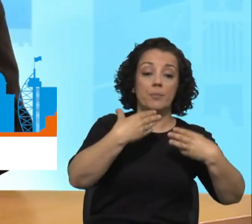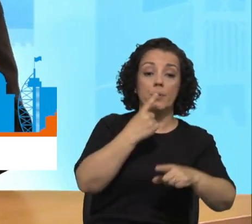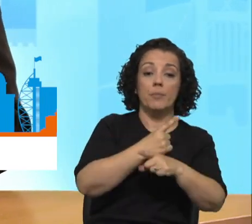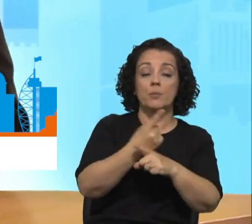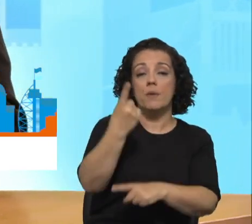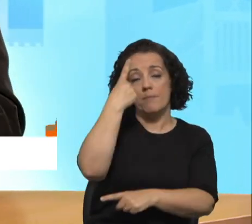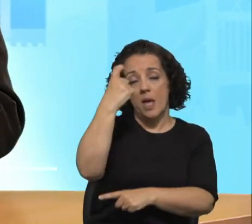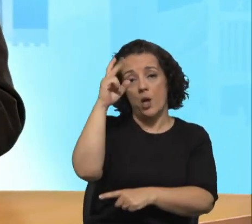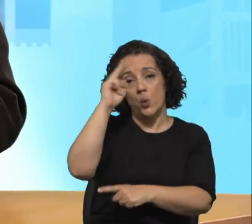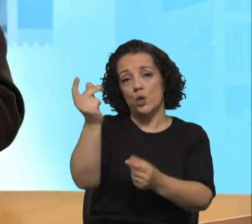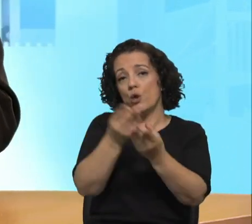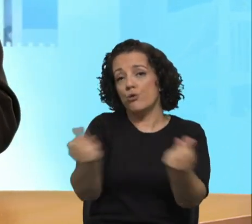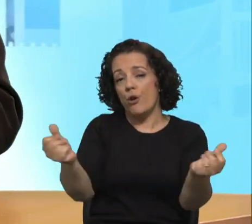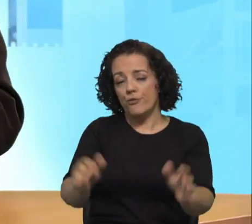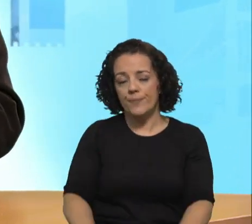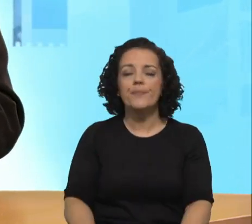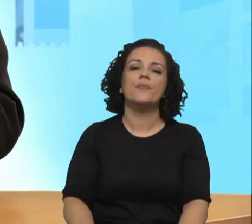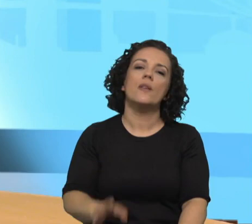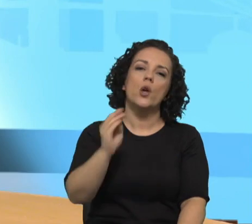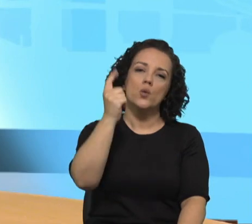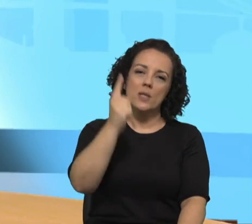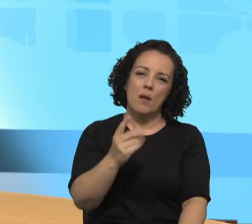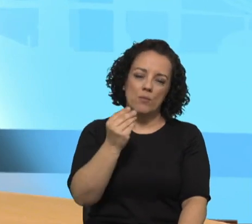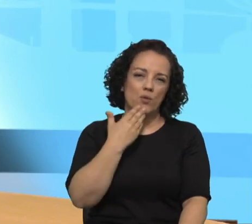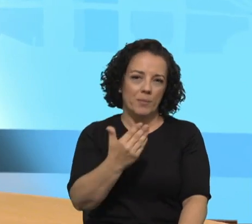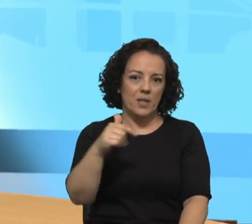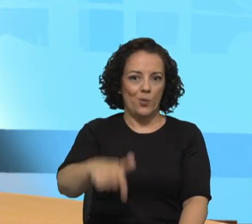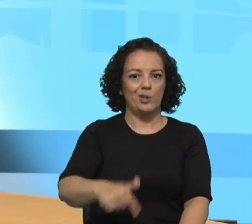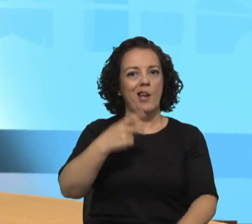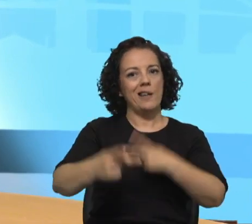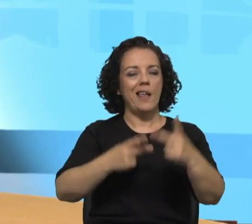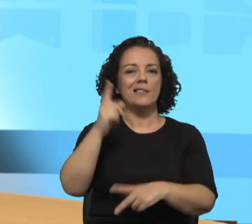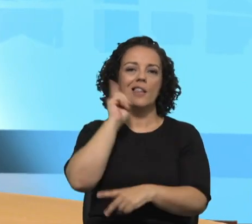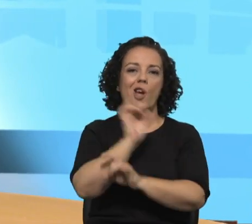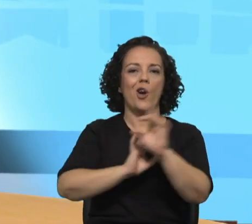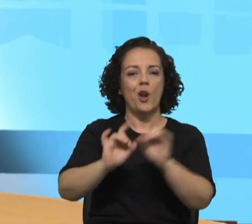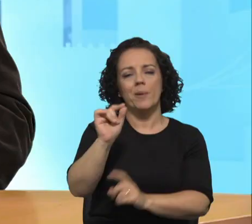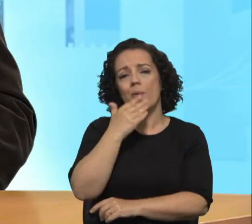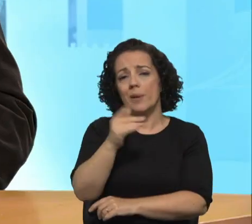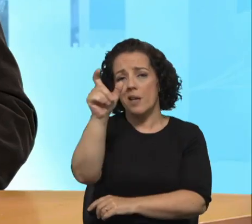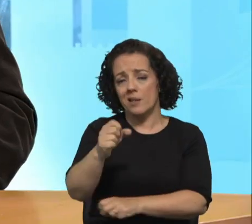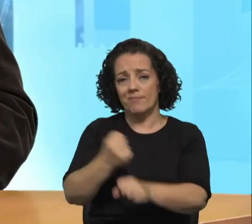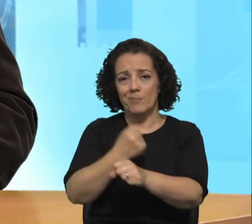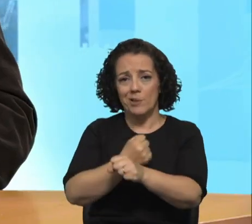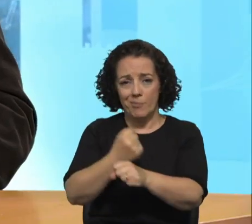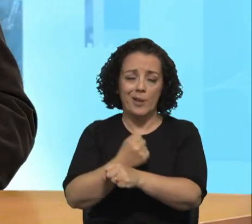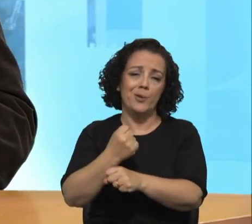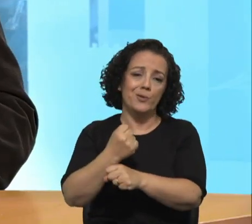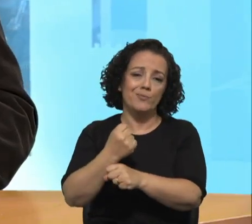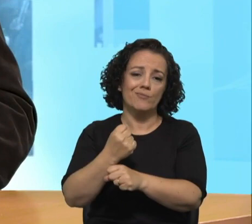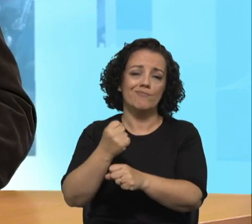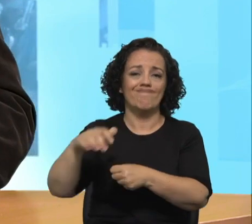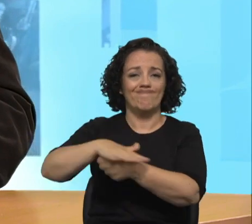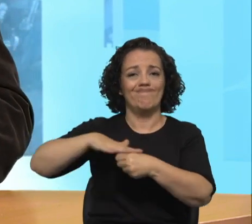com a Rússia. Sr. Pedro Frazão, agradeço esta análise aqui neste Dia da Europa. Muito obrigado também pelo trabalho que vais fazendo, nomeadamente a partir da